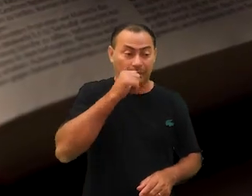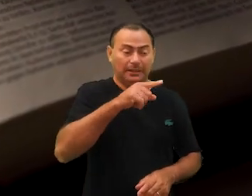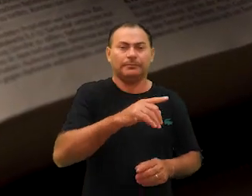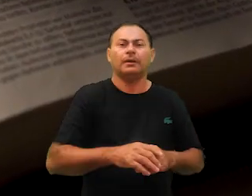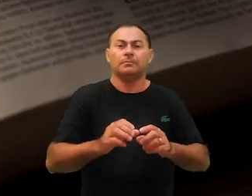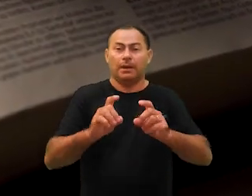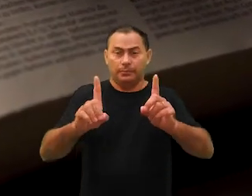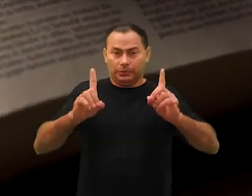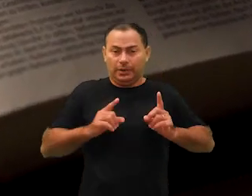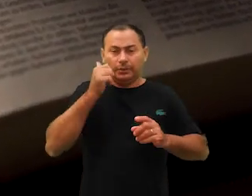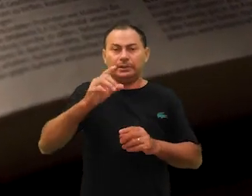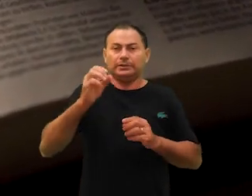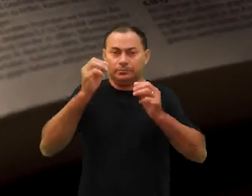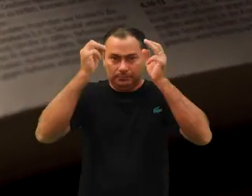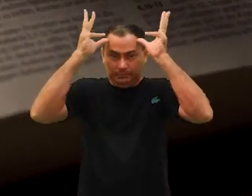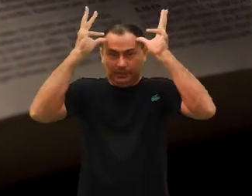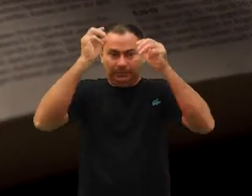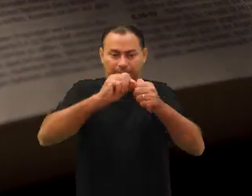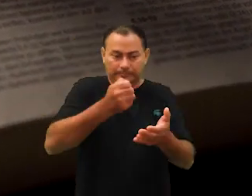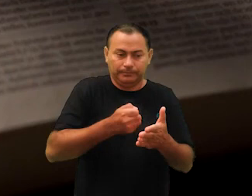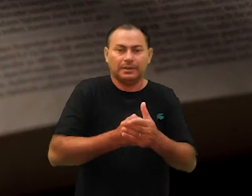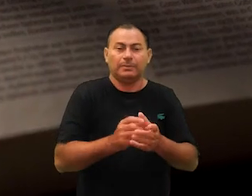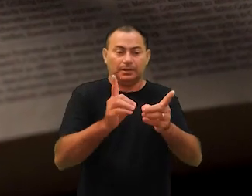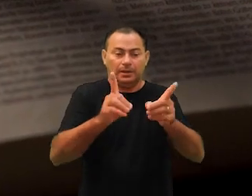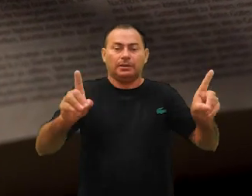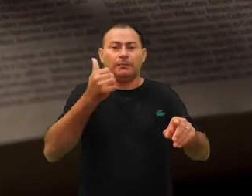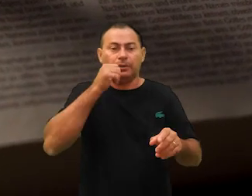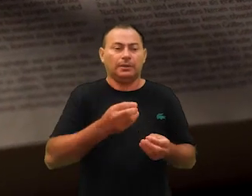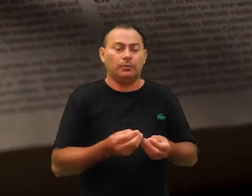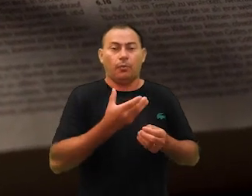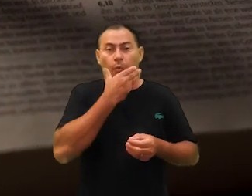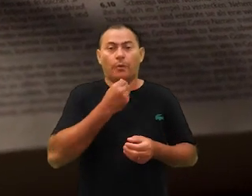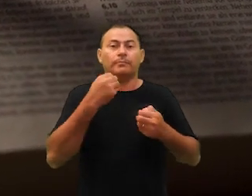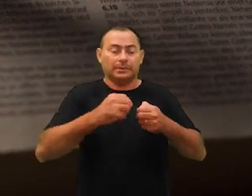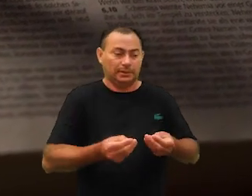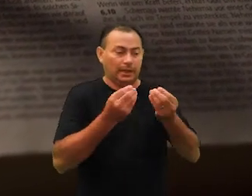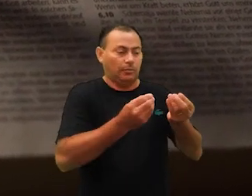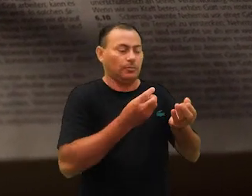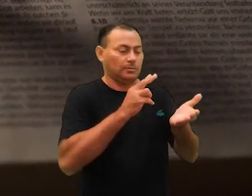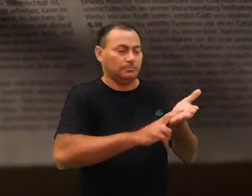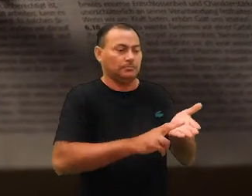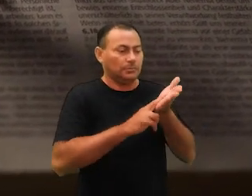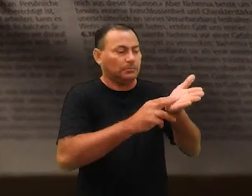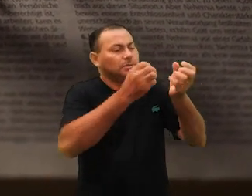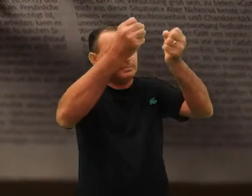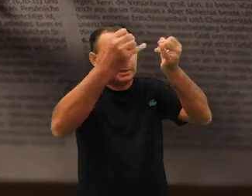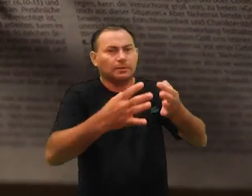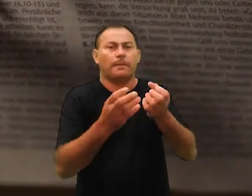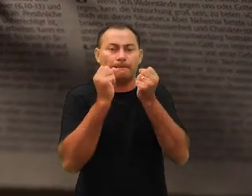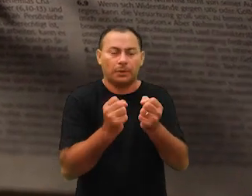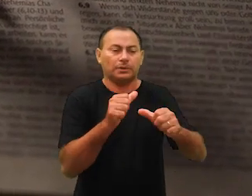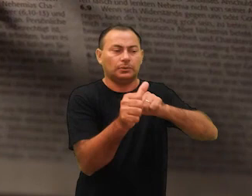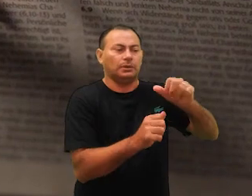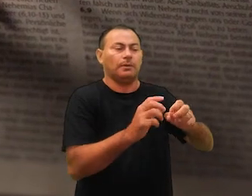proteger a mulher, Moisés fez esta exigência. Para se divorciar da mulher, o marido tinha que declarar nesta carta